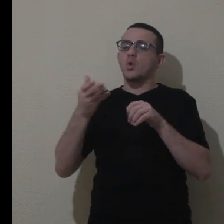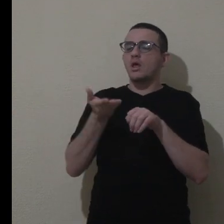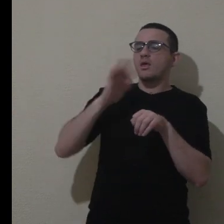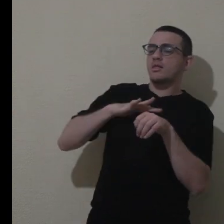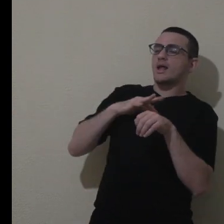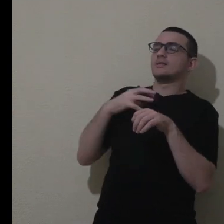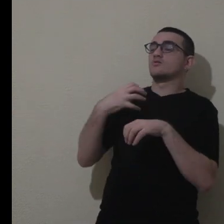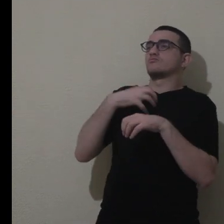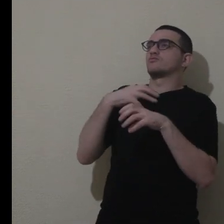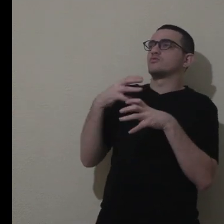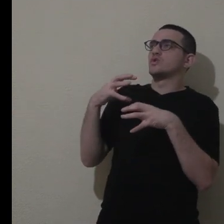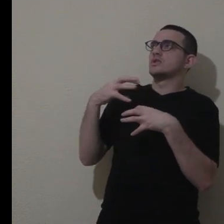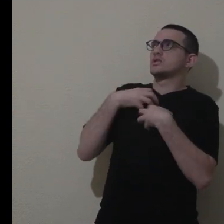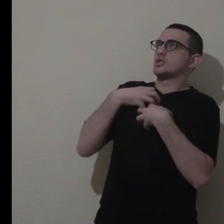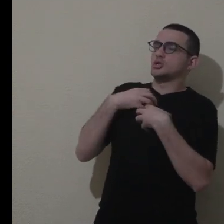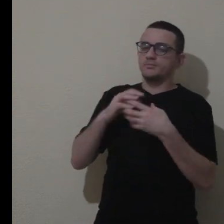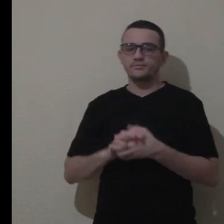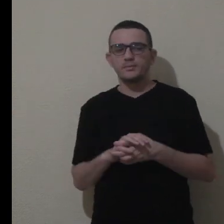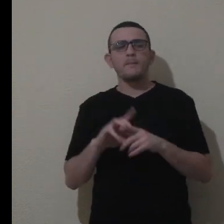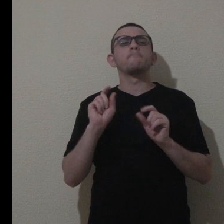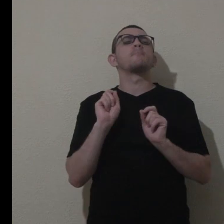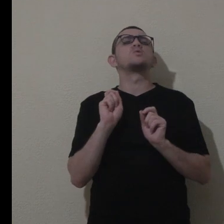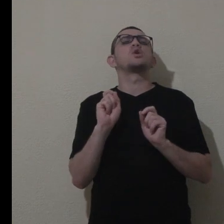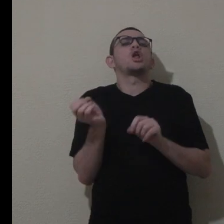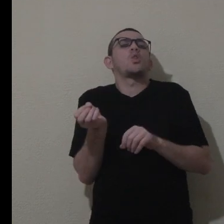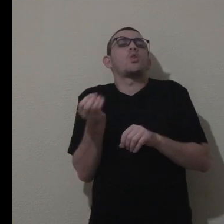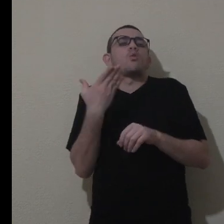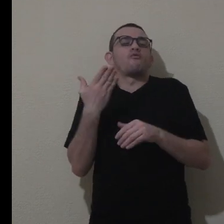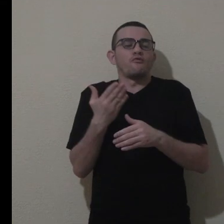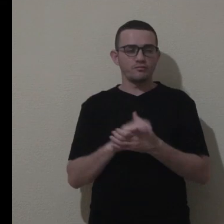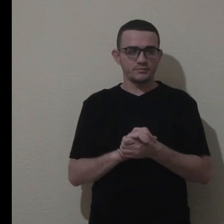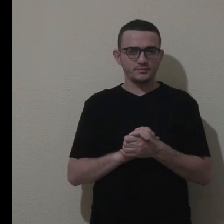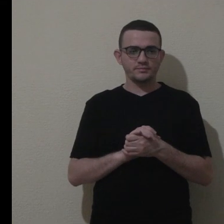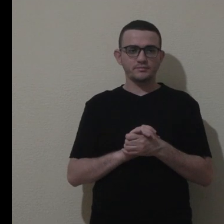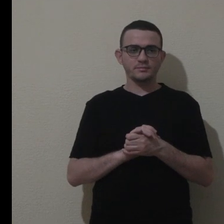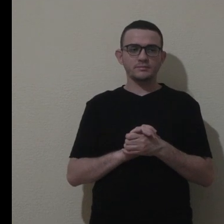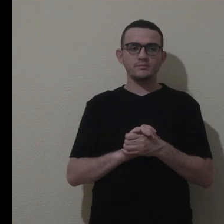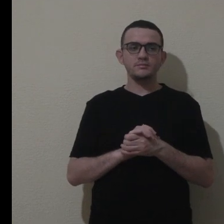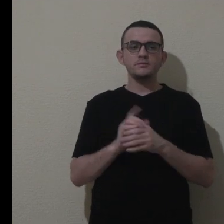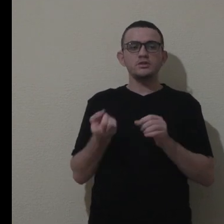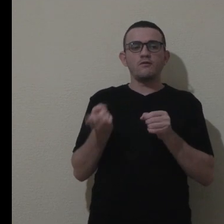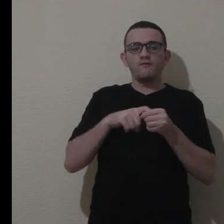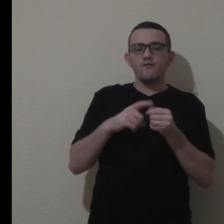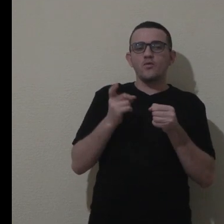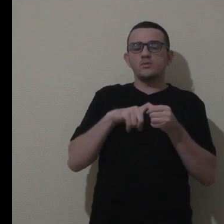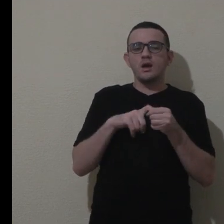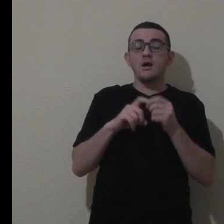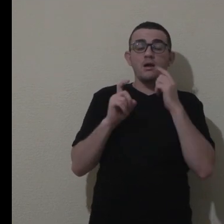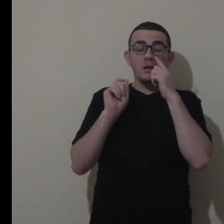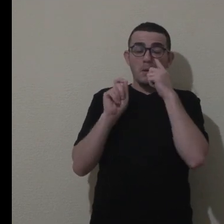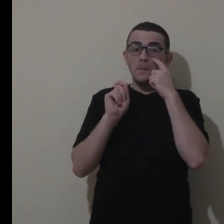digamos, sensitiva. Mas qual que é a novidade que saiu? Né? Só voltar